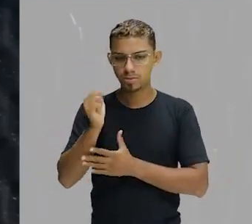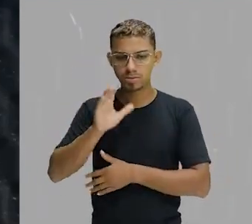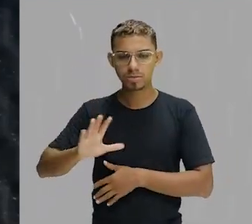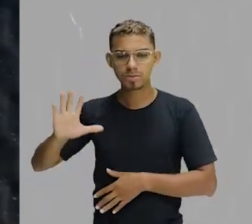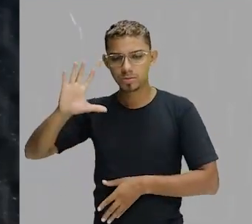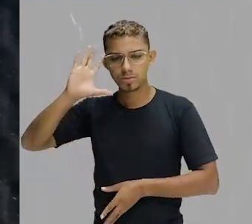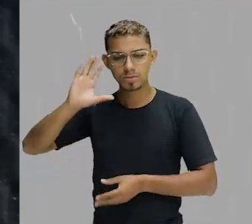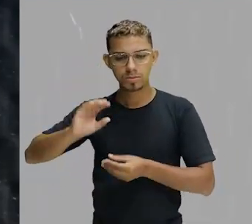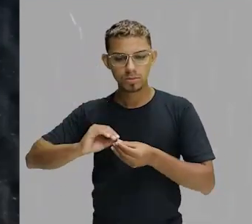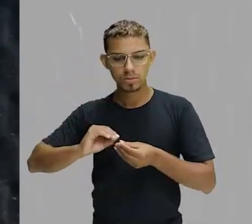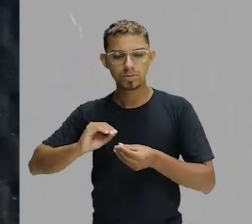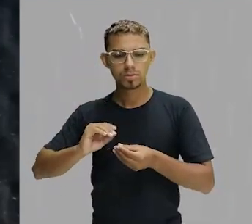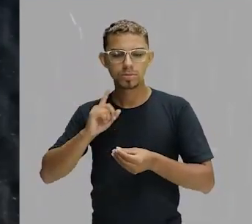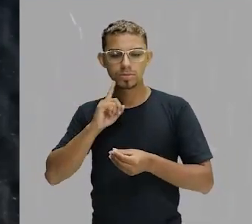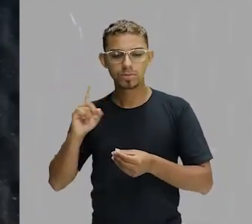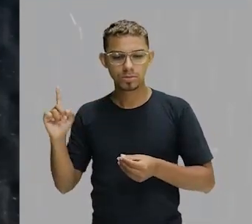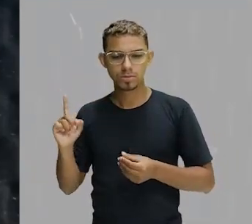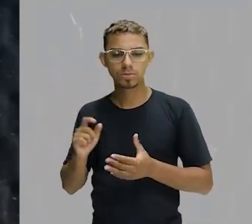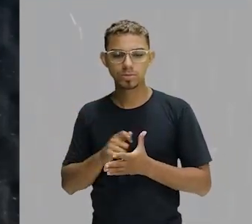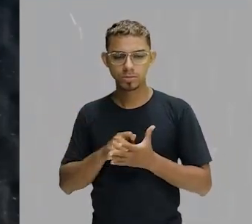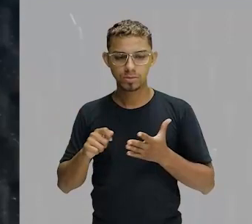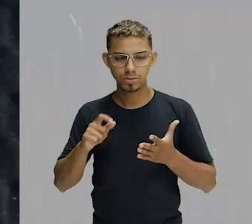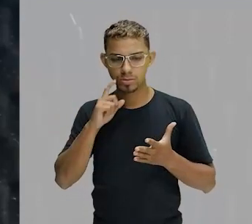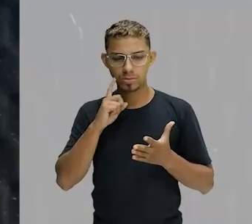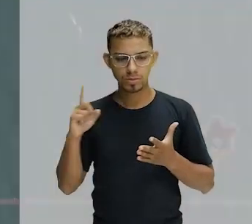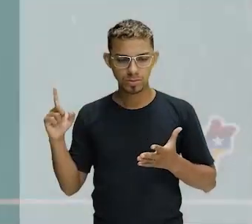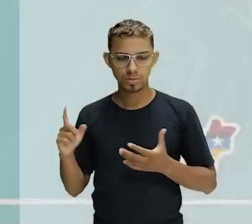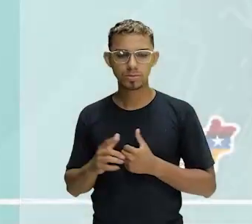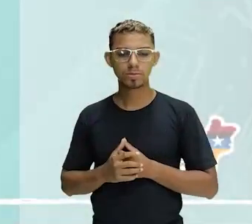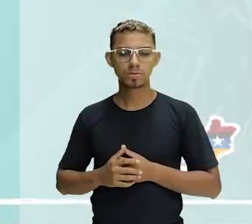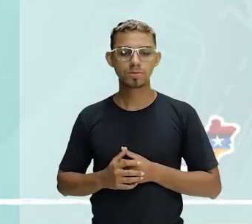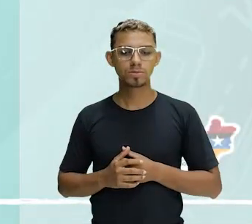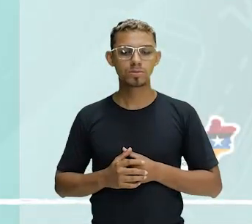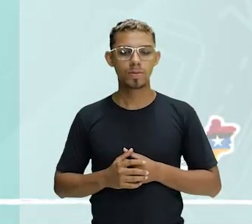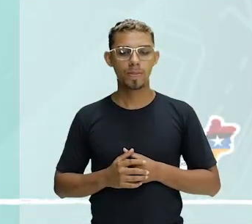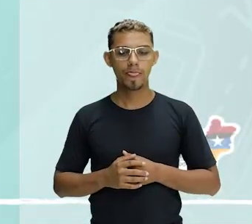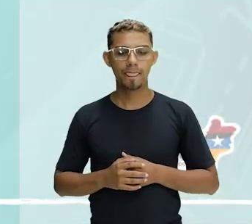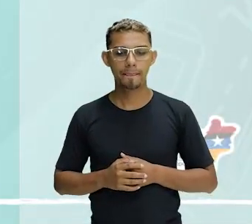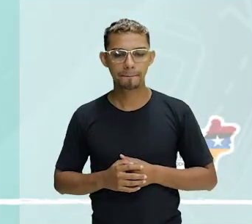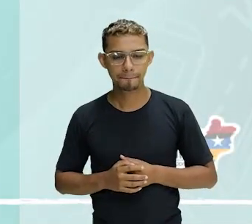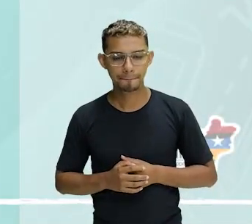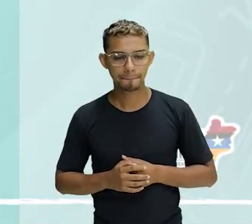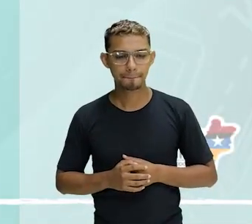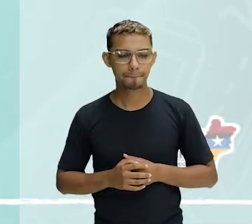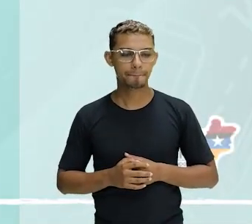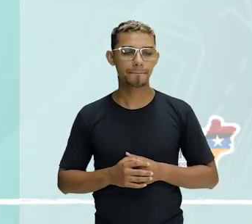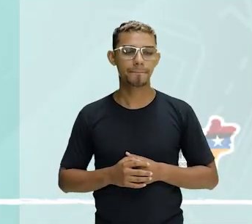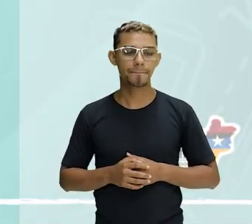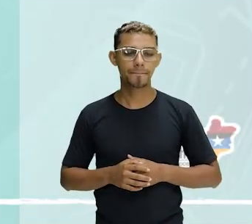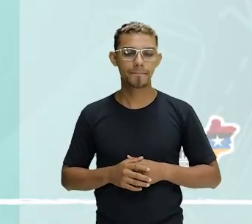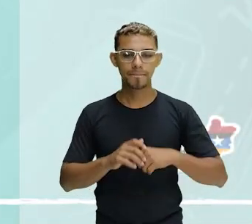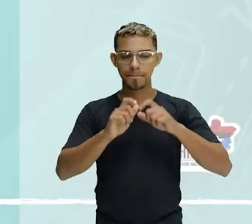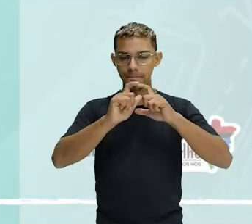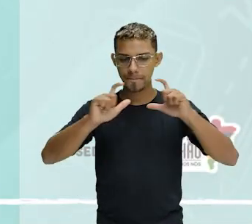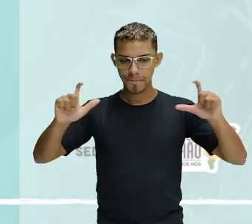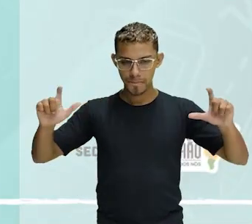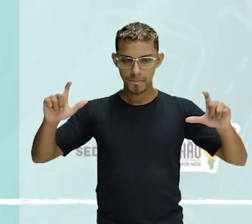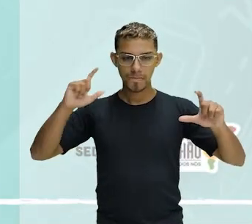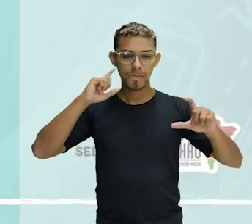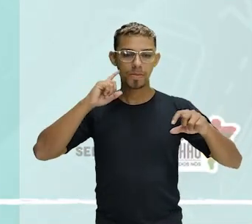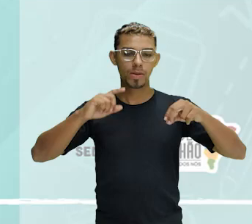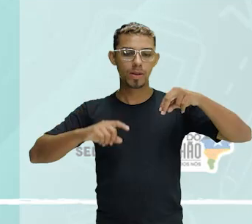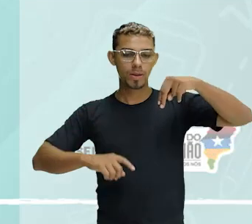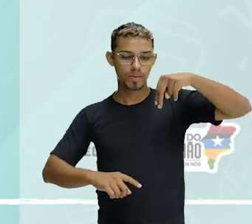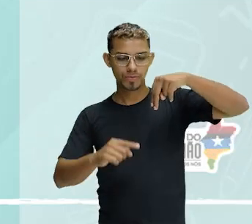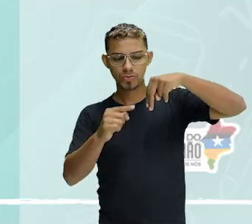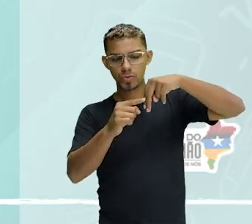generalização. Vamos generalizar na escrita, inclusive? Olha só, se eu disser, estou trabalhando com um tempo